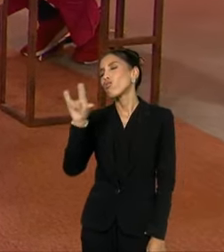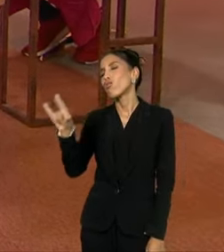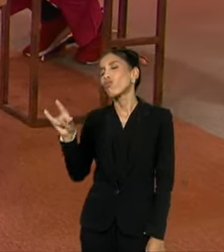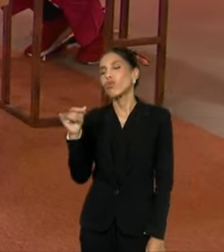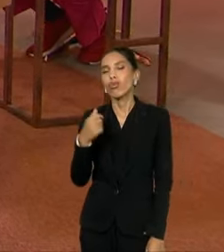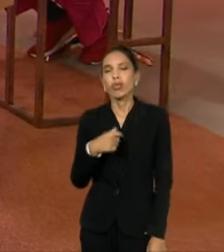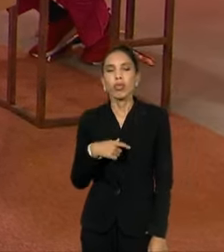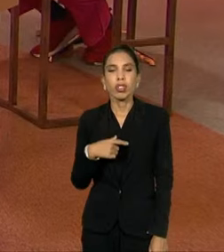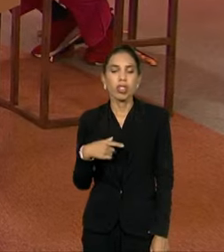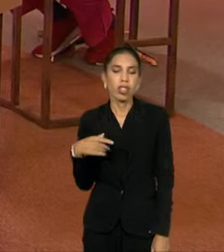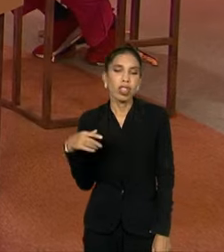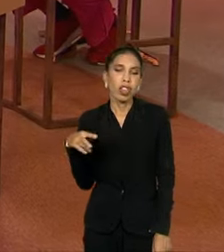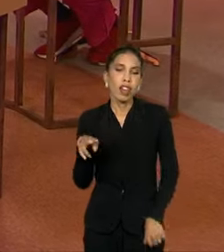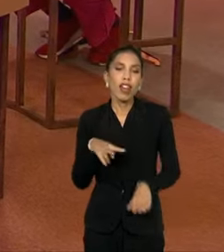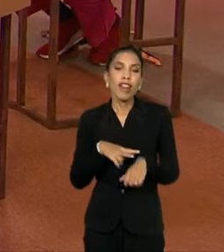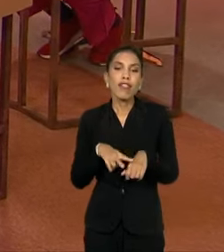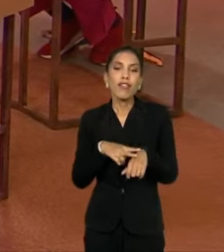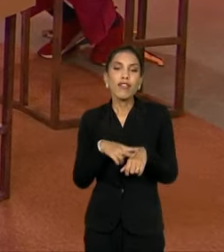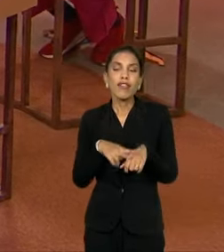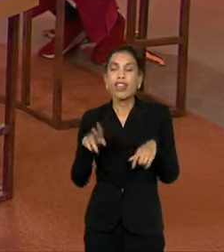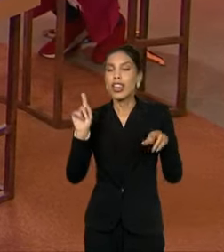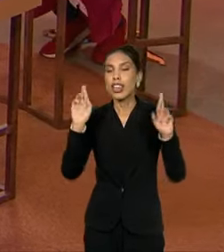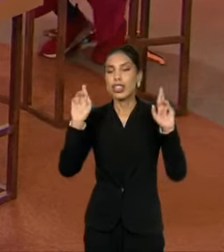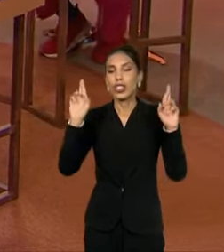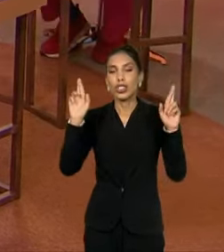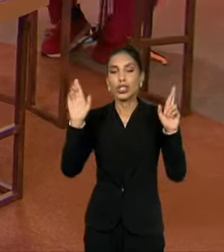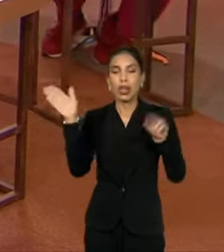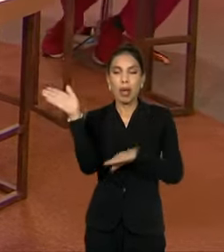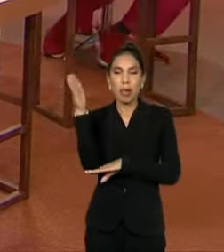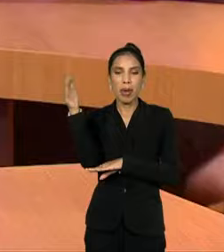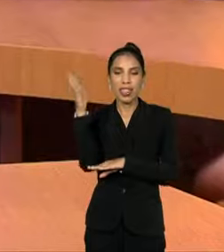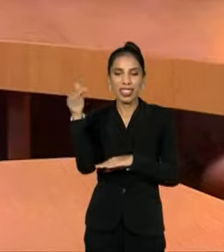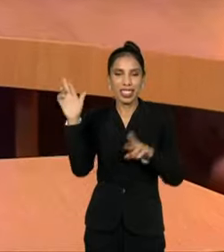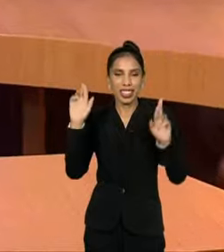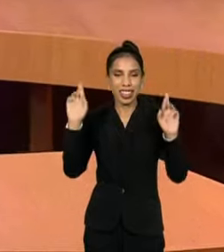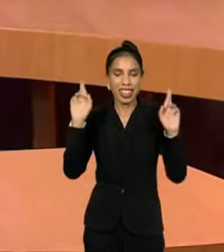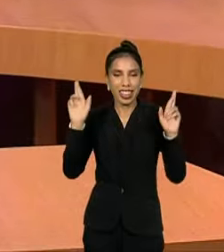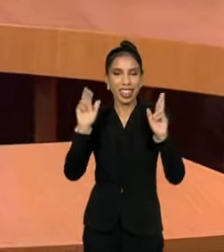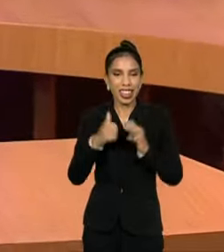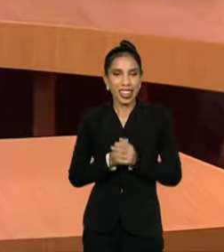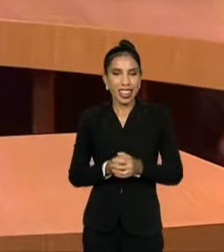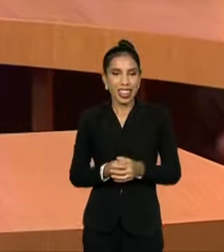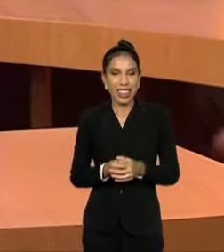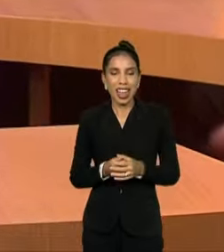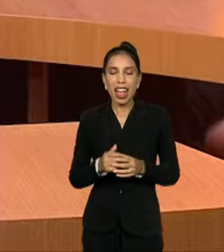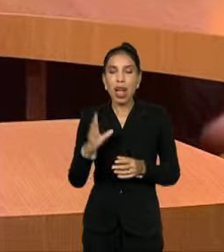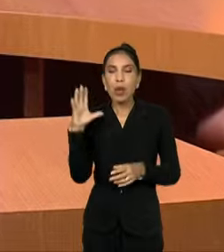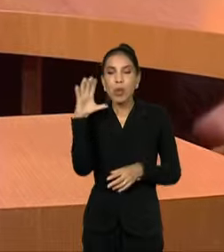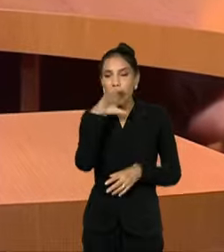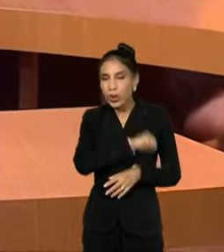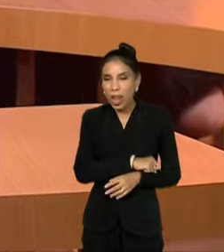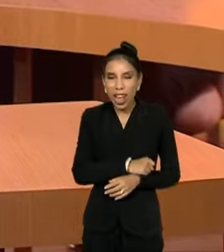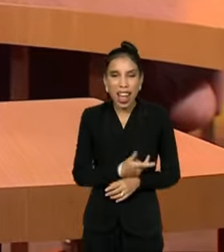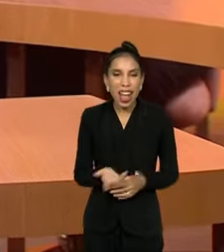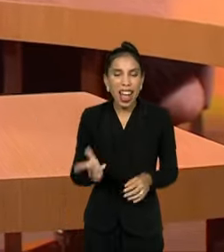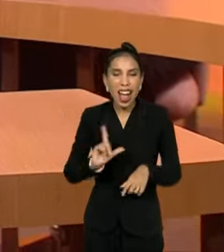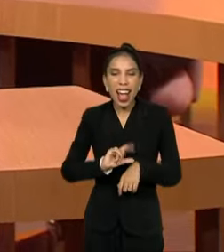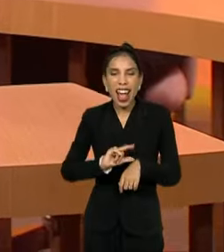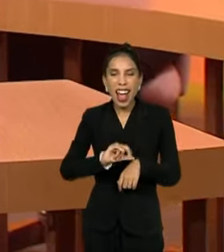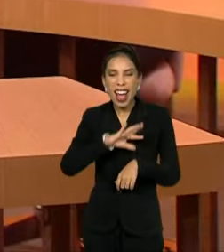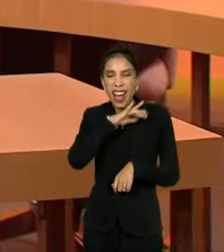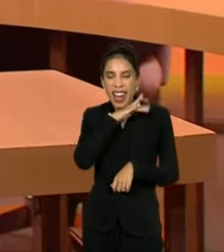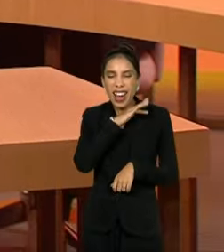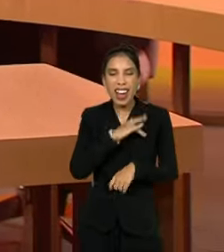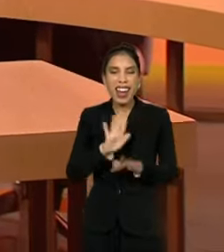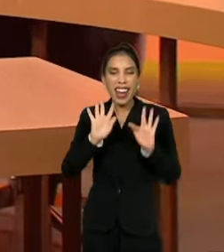Verde bandeira. Eu tô de esperança. Hoje vem de esperança. Eu sempre acho que esse programa passa muito rápido, gente. Essa hora é muito ruim